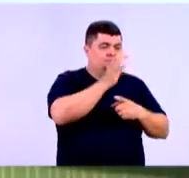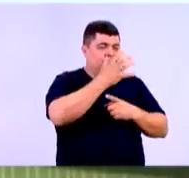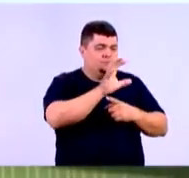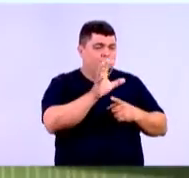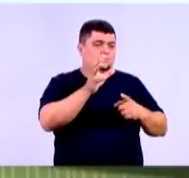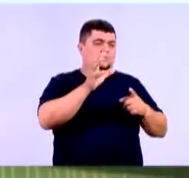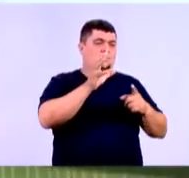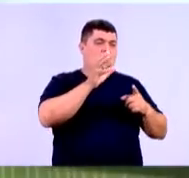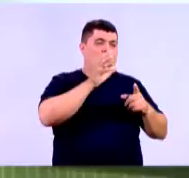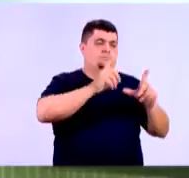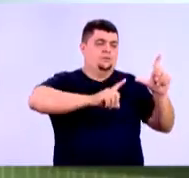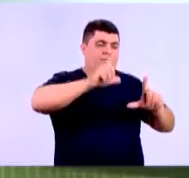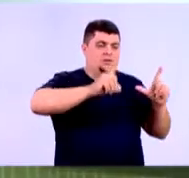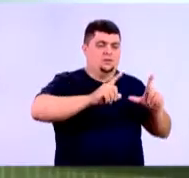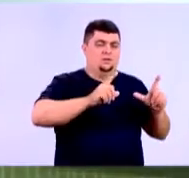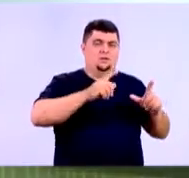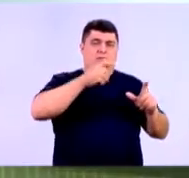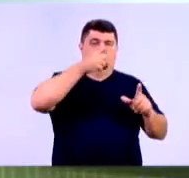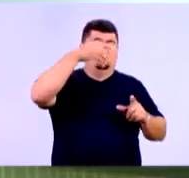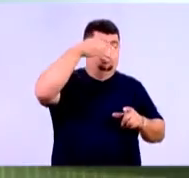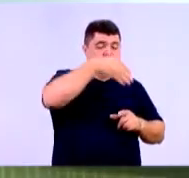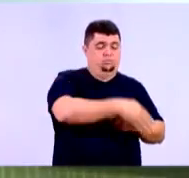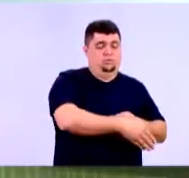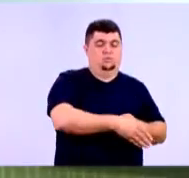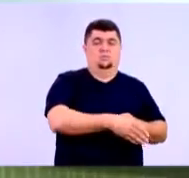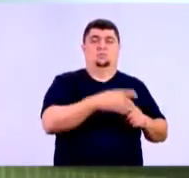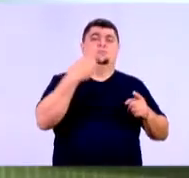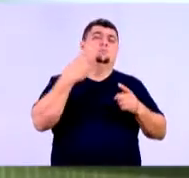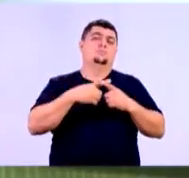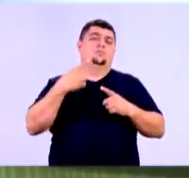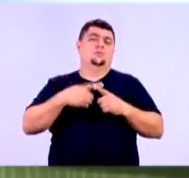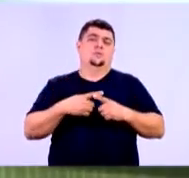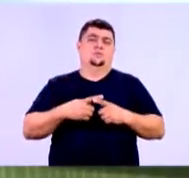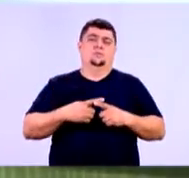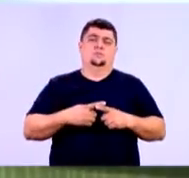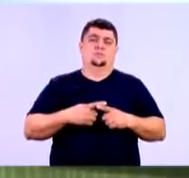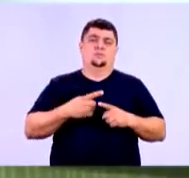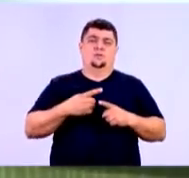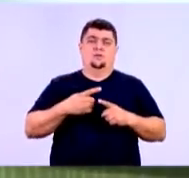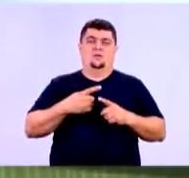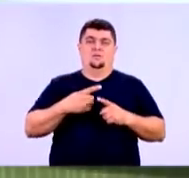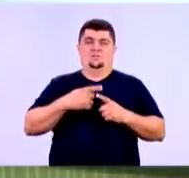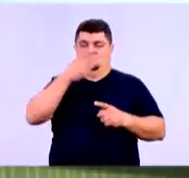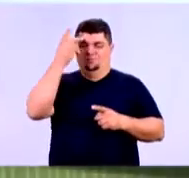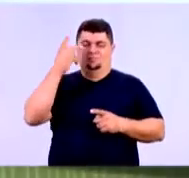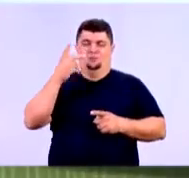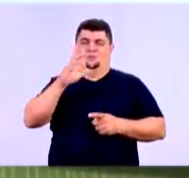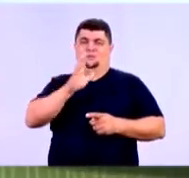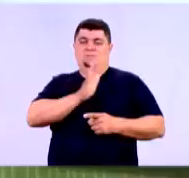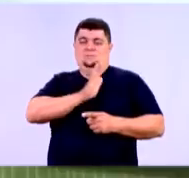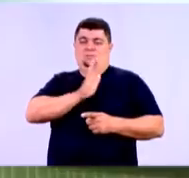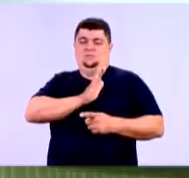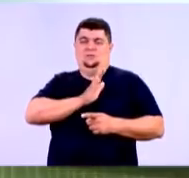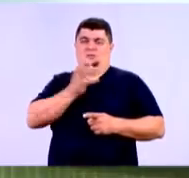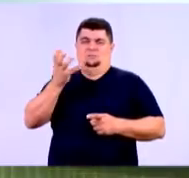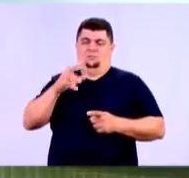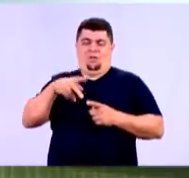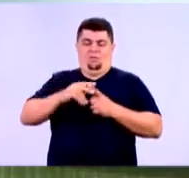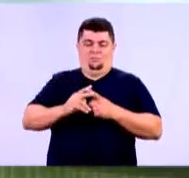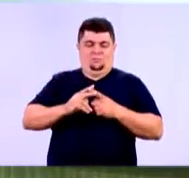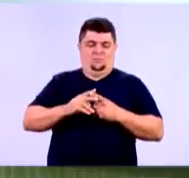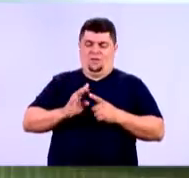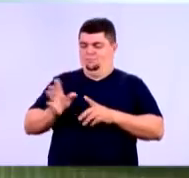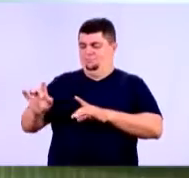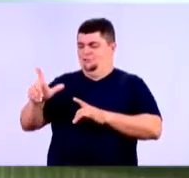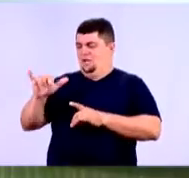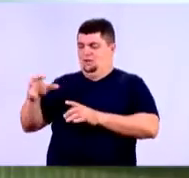eletrodoméstico estarem em queda, em declínio. A ideia é de quando as pessoas enriquecem, elas tendem a querer menos consertar um eletroeletrônico,